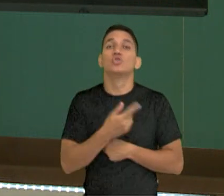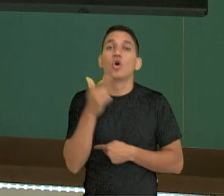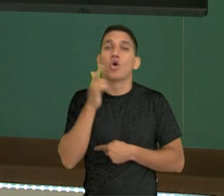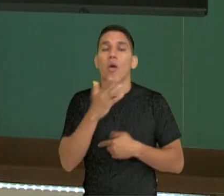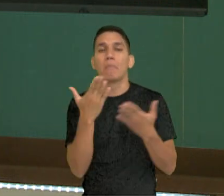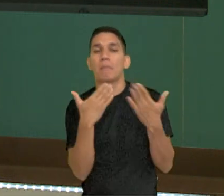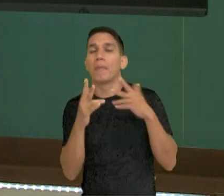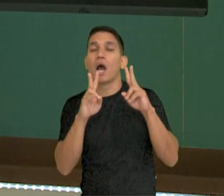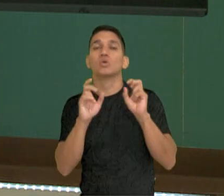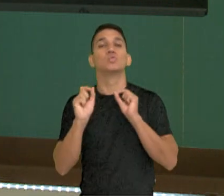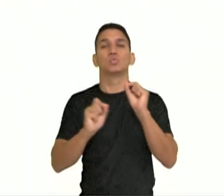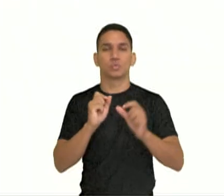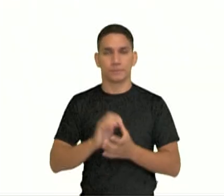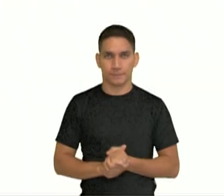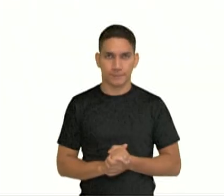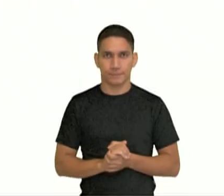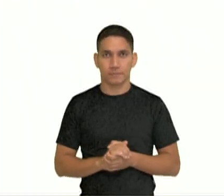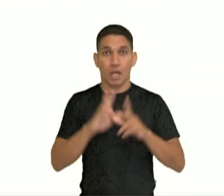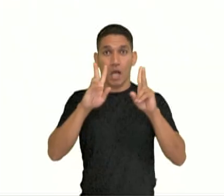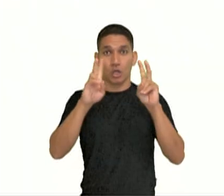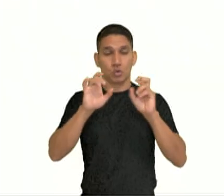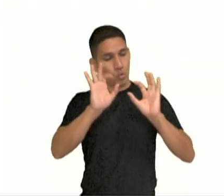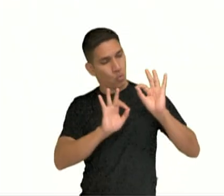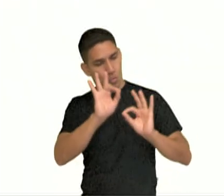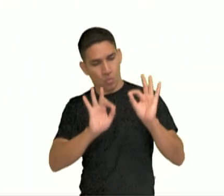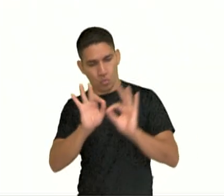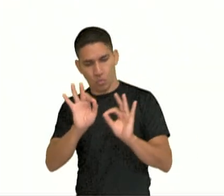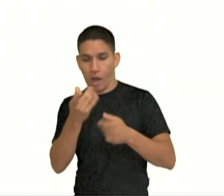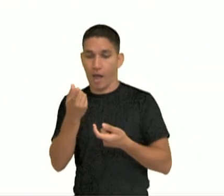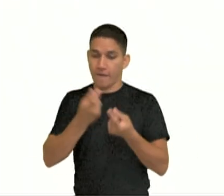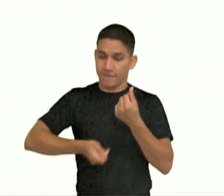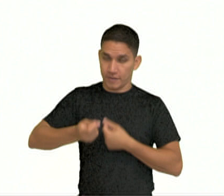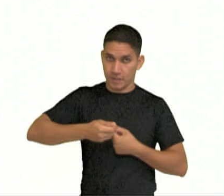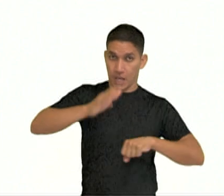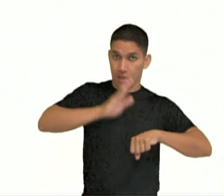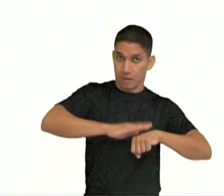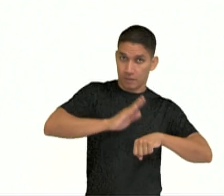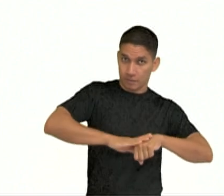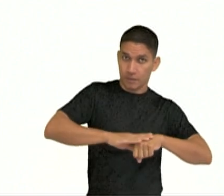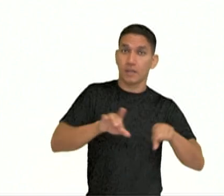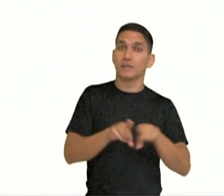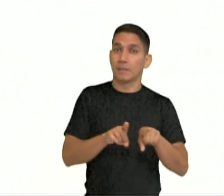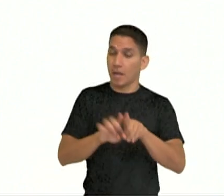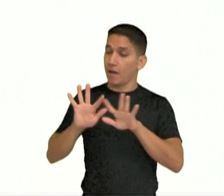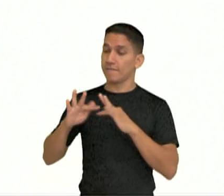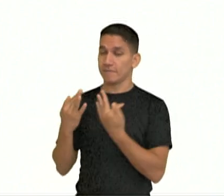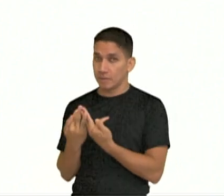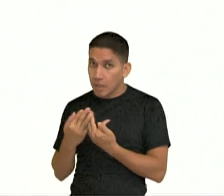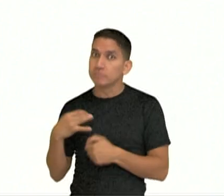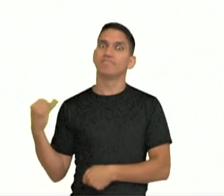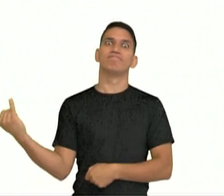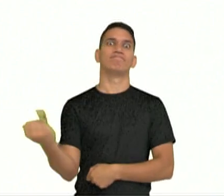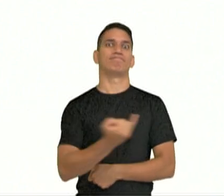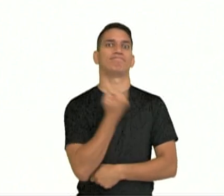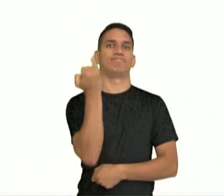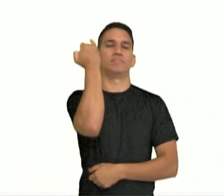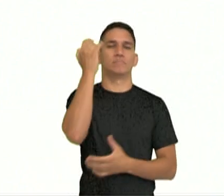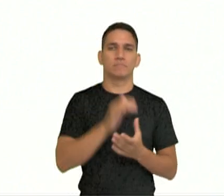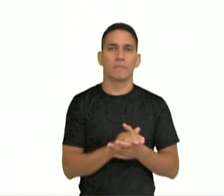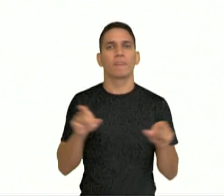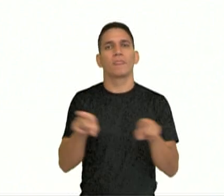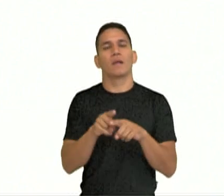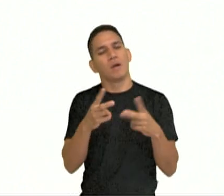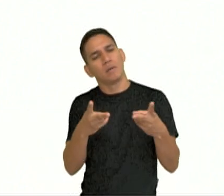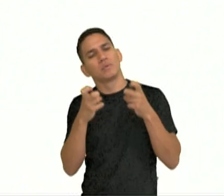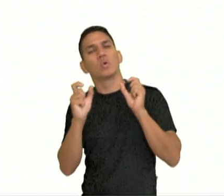que hoje? A gente conversou que o planejamento financeiro individual e familiar é fundamental. Vimos que um